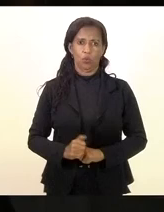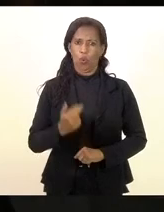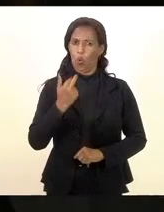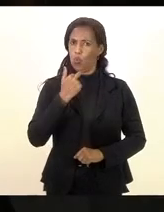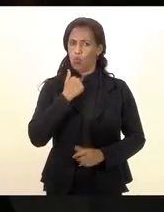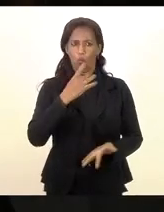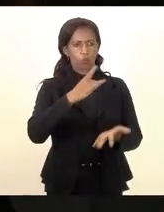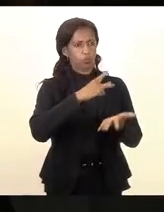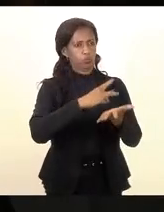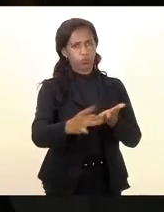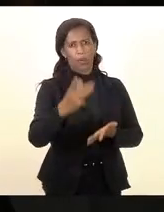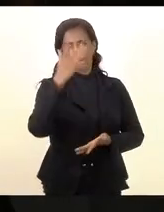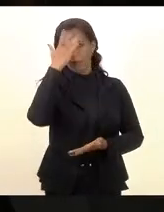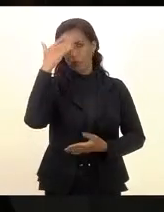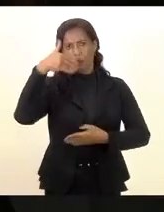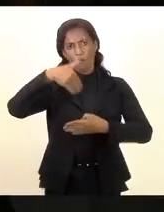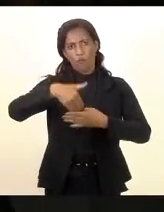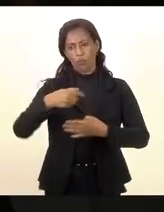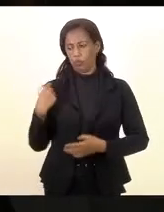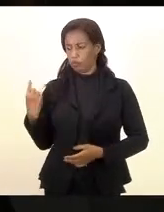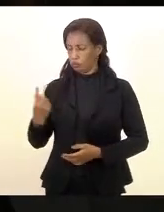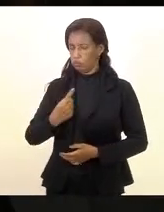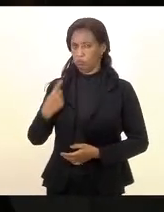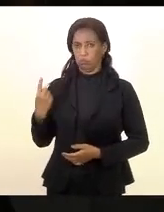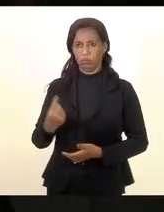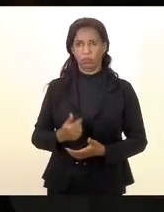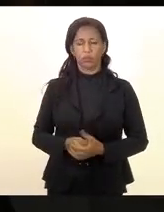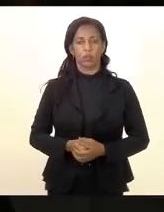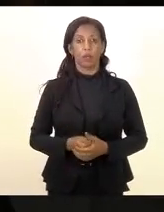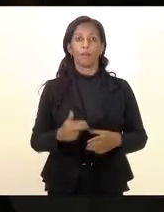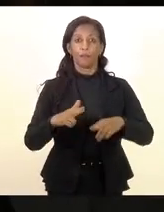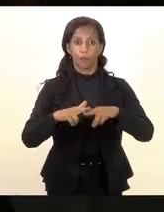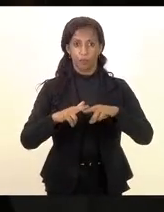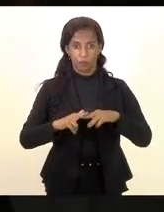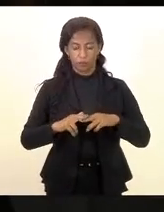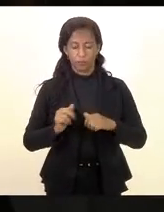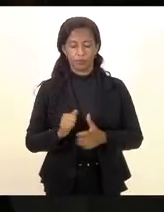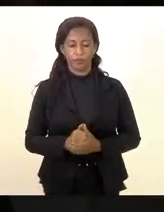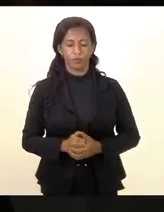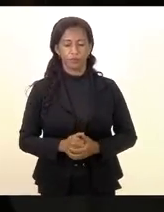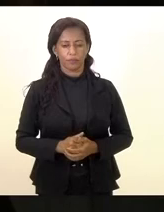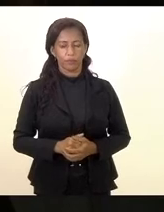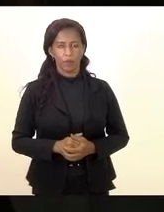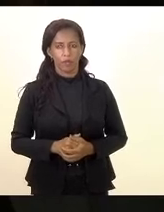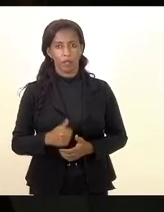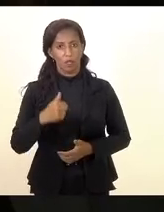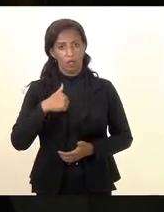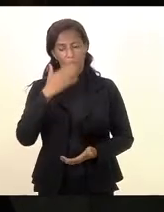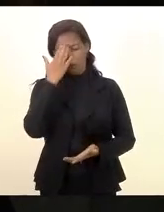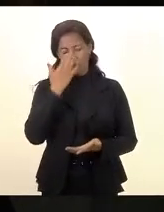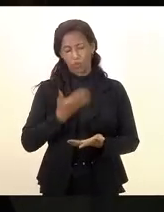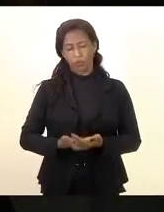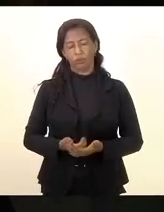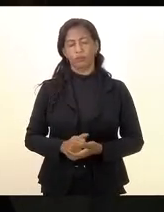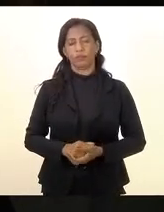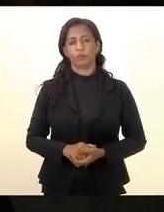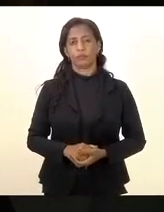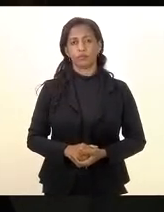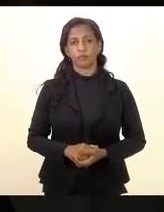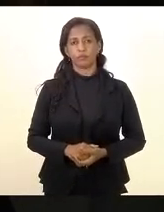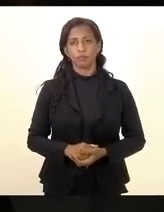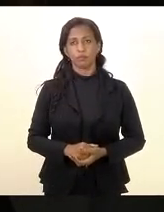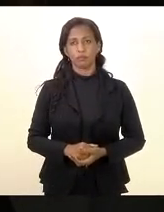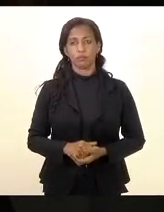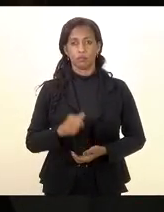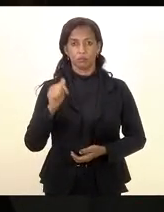trair aqueles que votaram na gente por isso eu acredito que